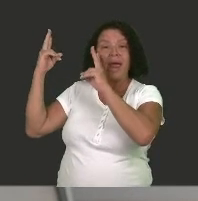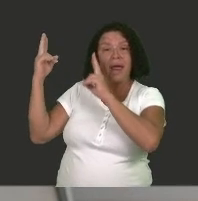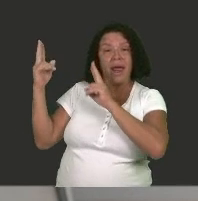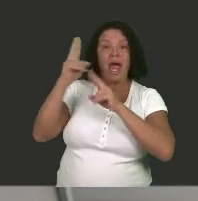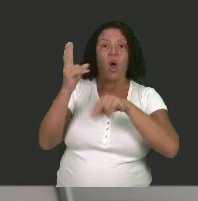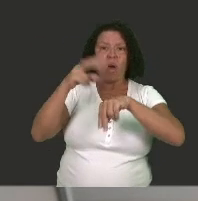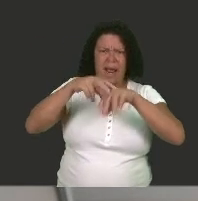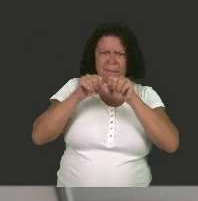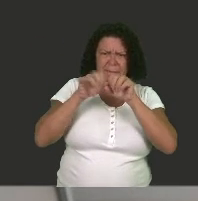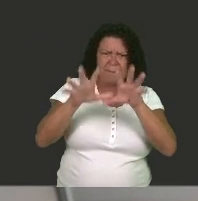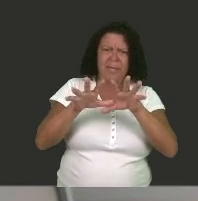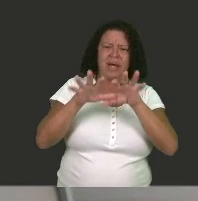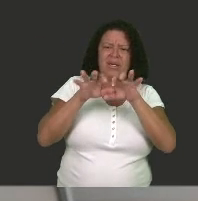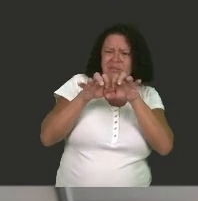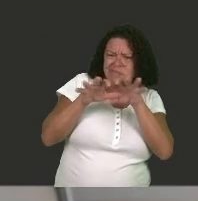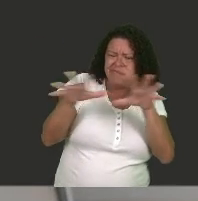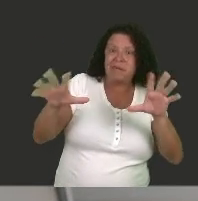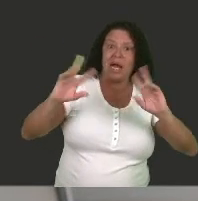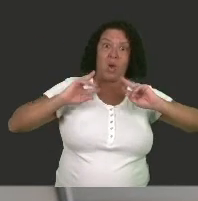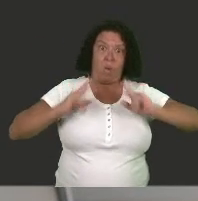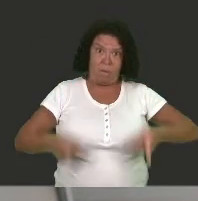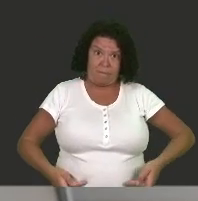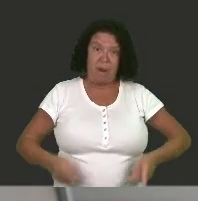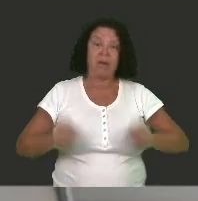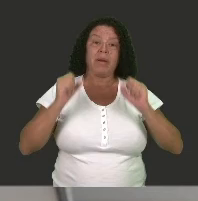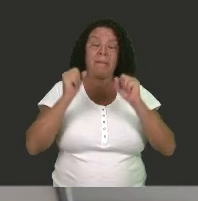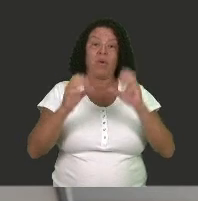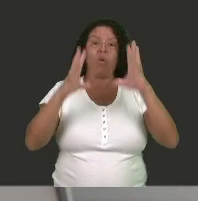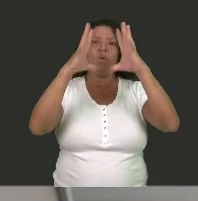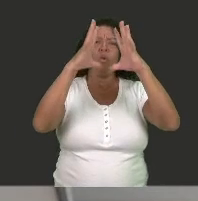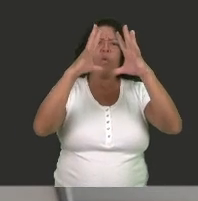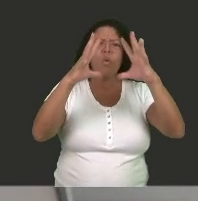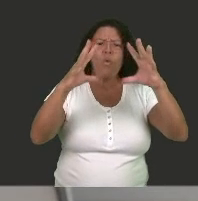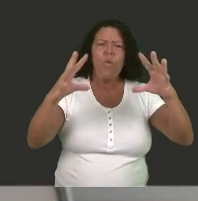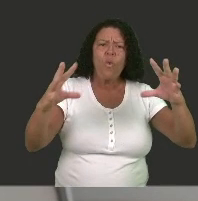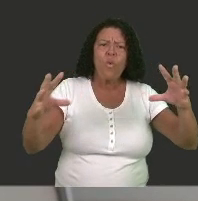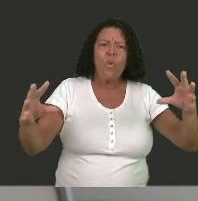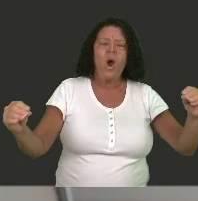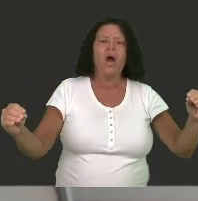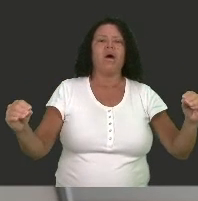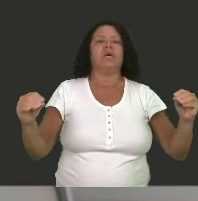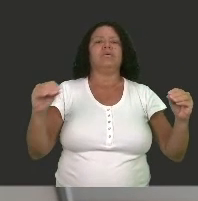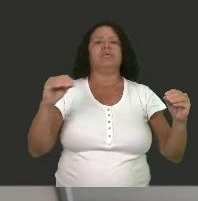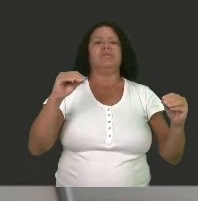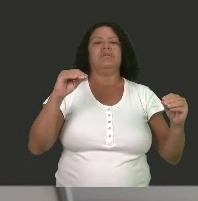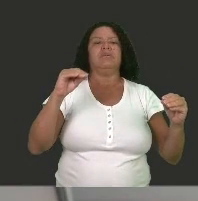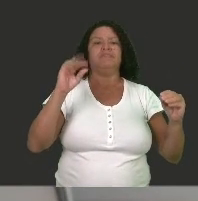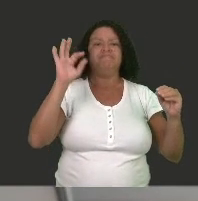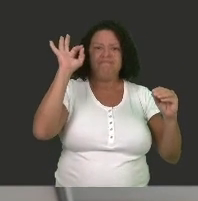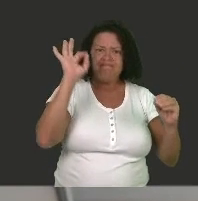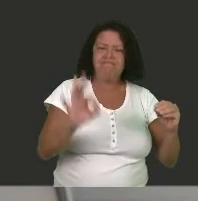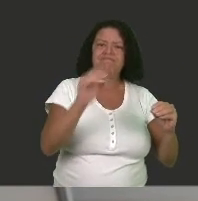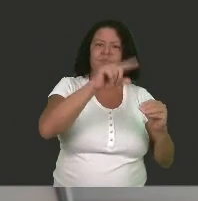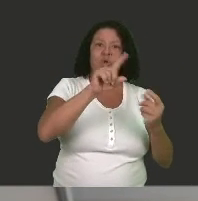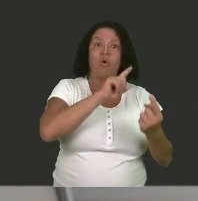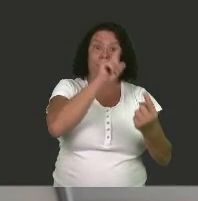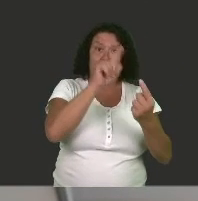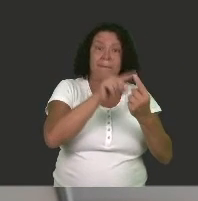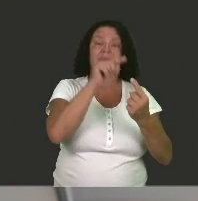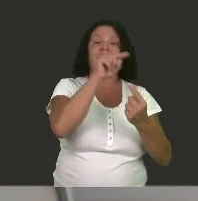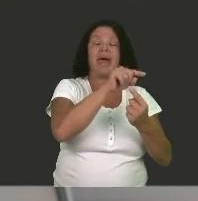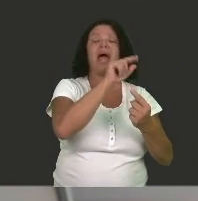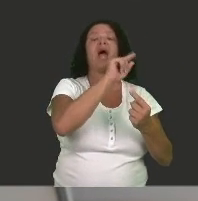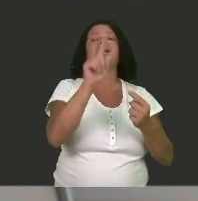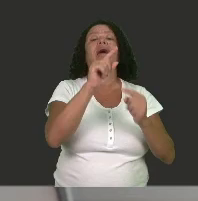pandemias ameaçaram a existência humana e desapareceram após cumprirem seus objetivos, a atual é portadora